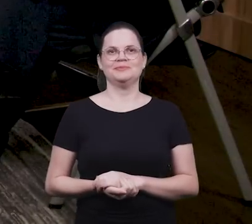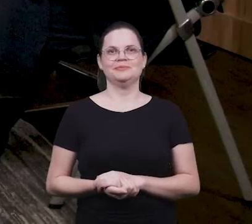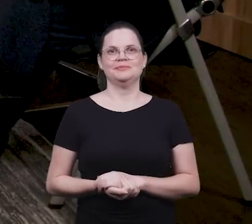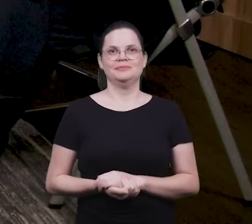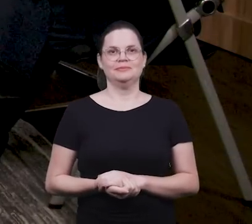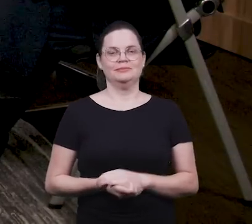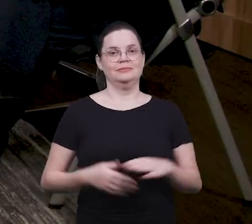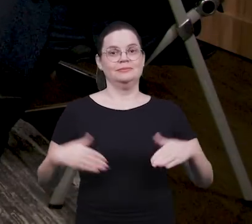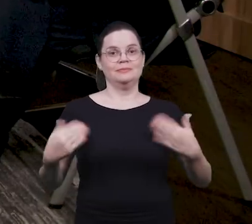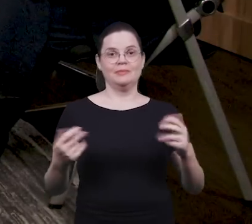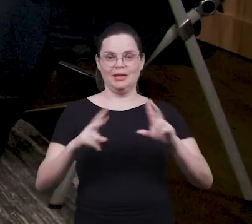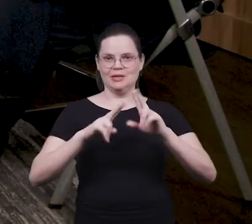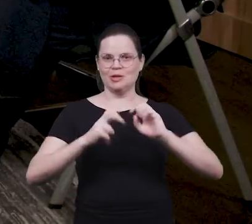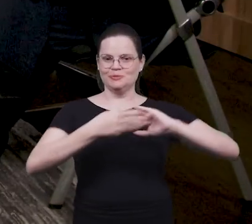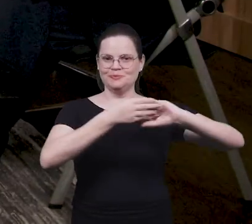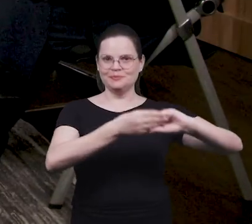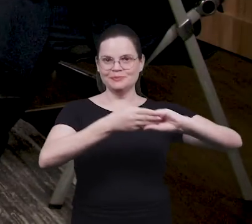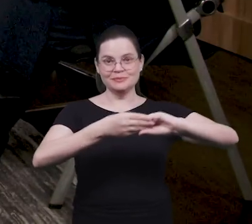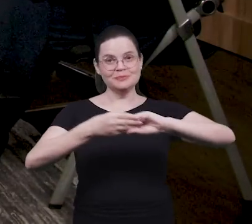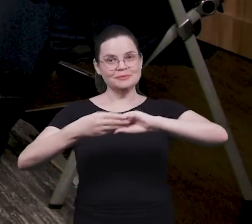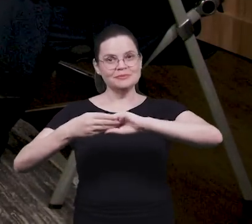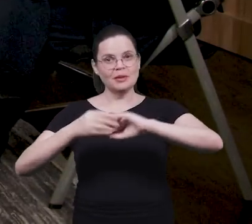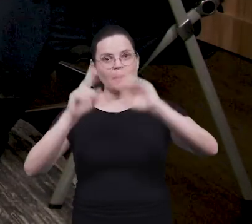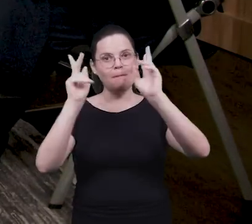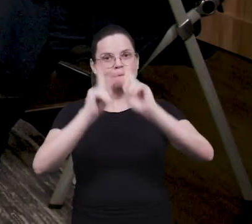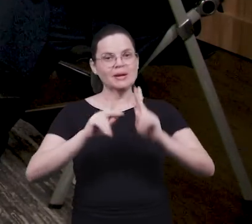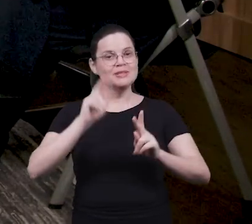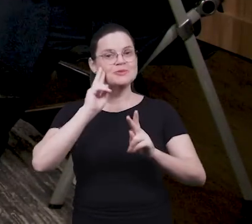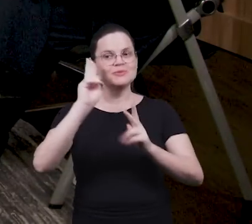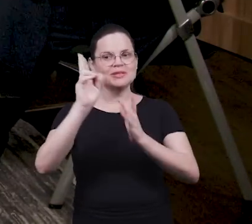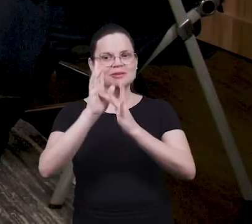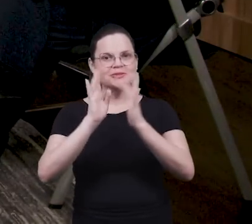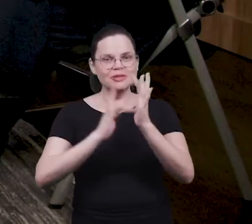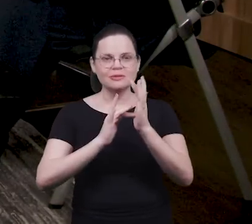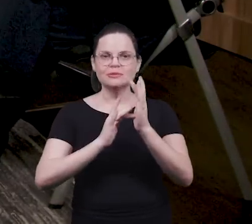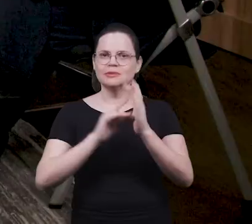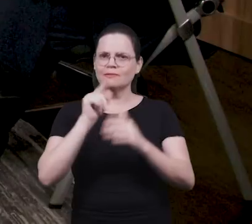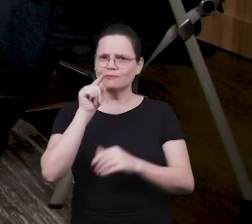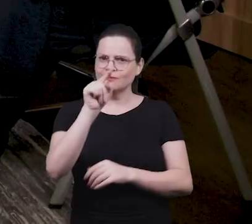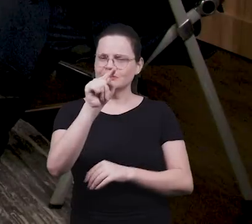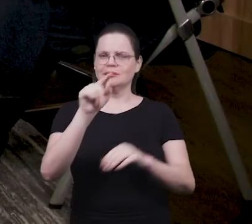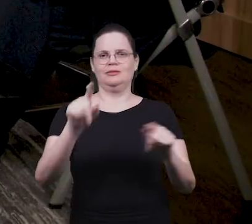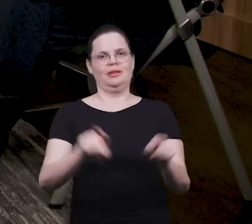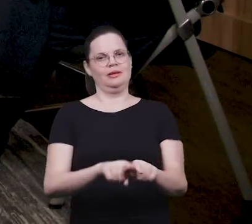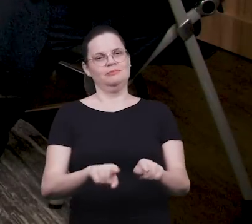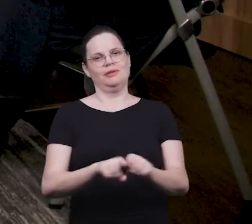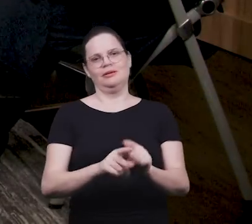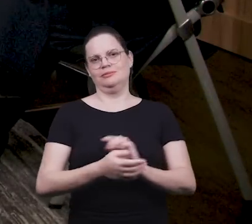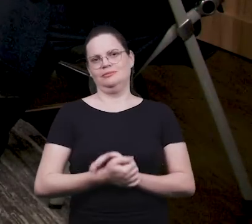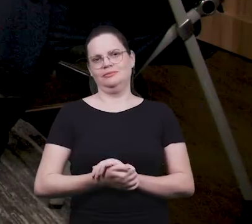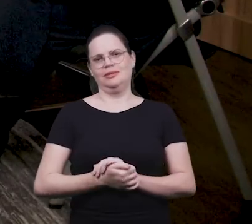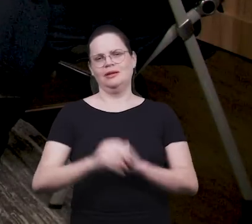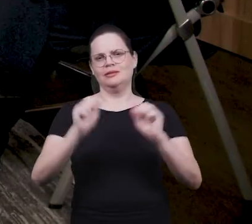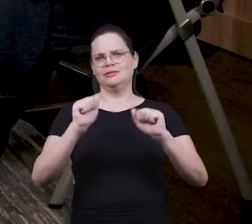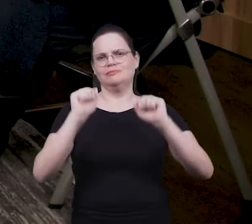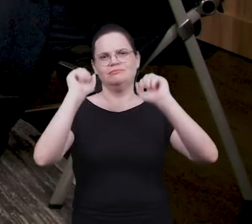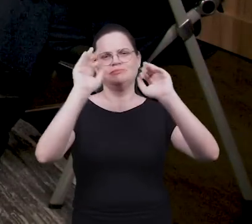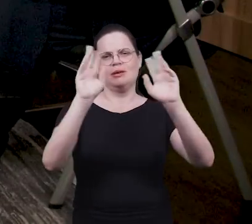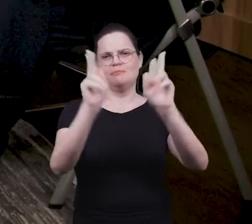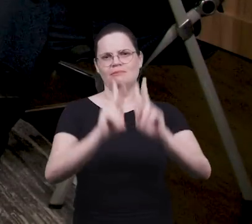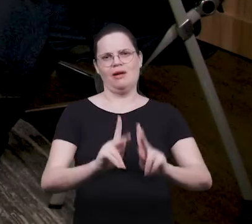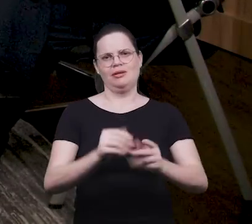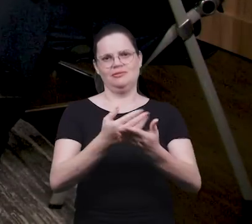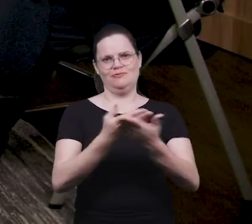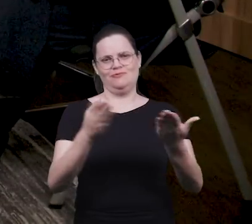que a gente faz, essa saudação que a gente faz também a você. Que a paz do Senhor Jesus esteja com você e através dessa